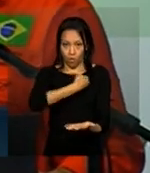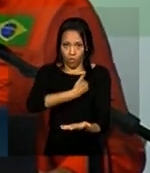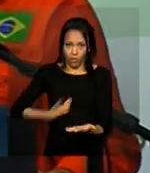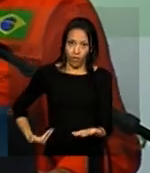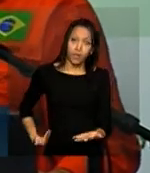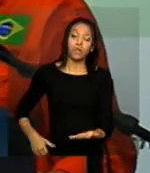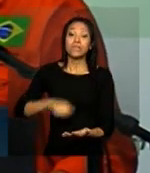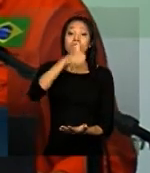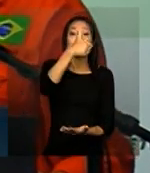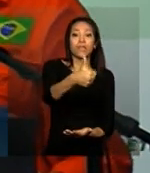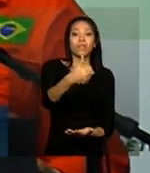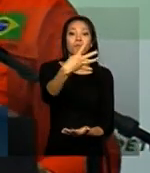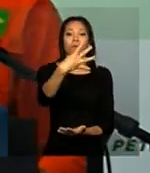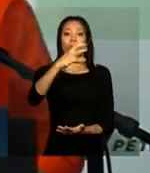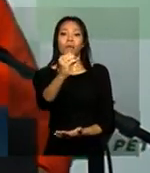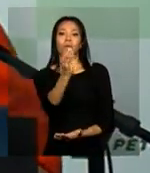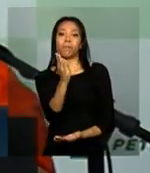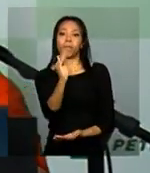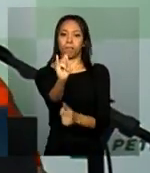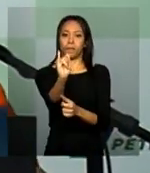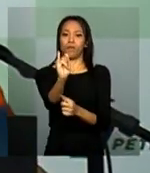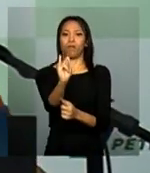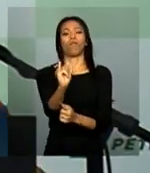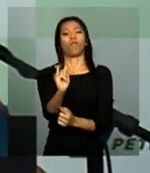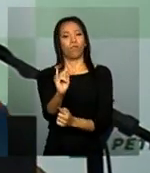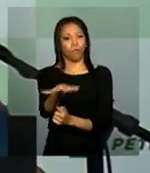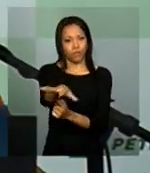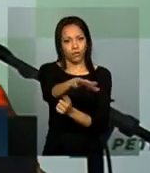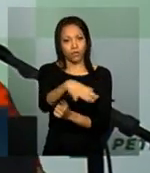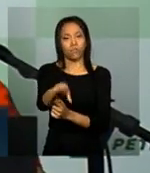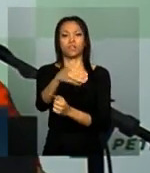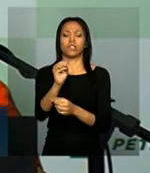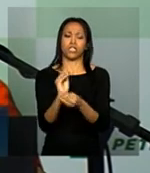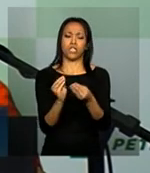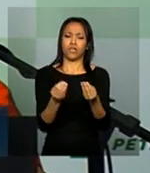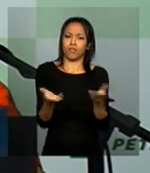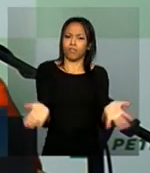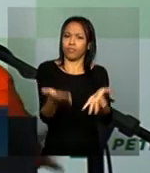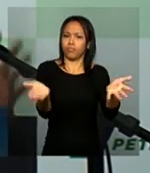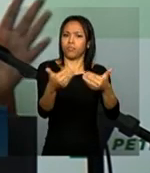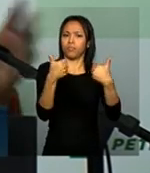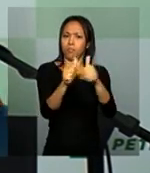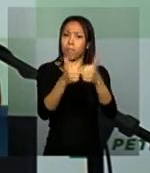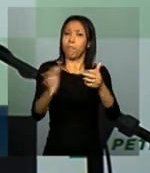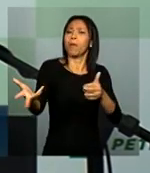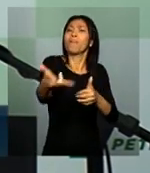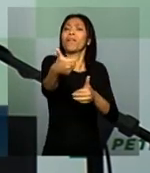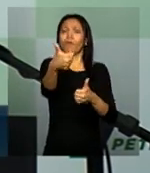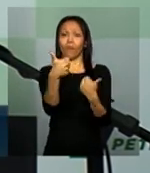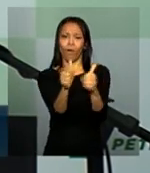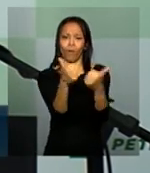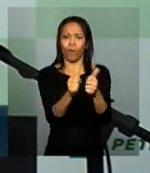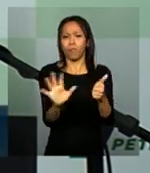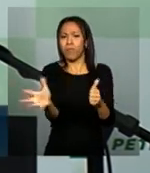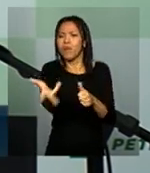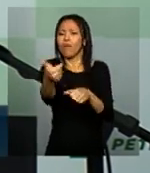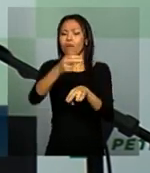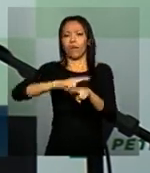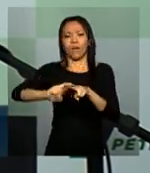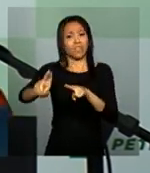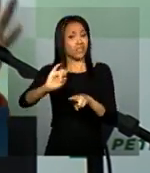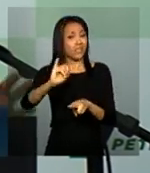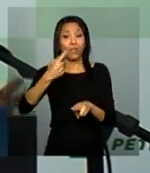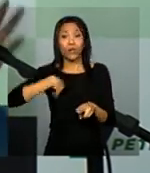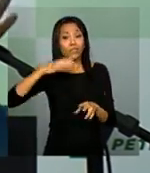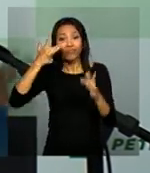140 bilhões em mobilidade urbana pelo Brasil afora. Porque se a gente não investir em mobilidade